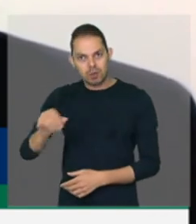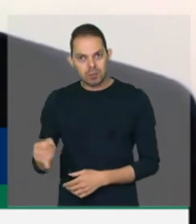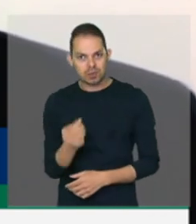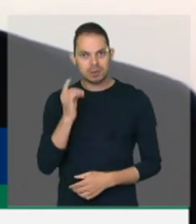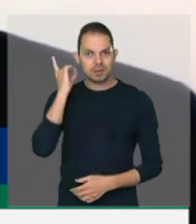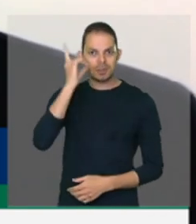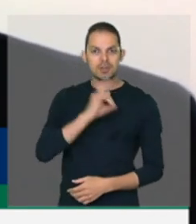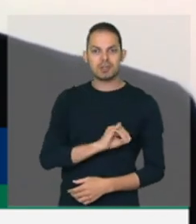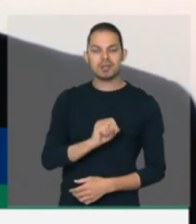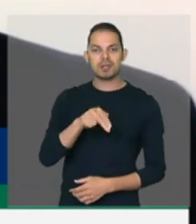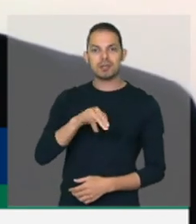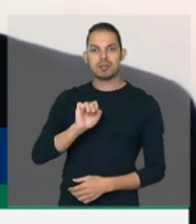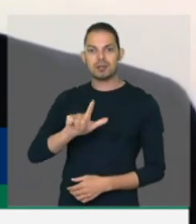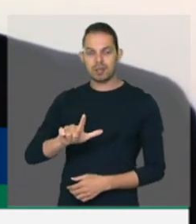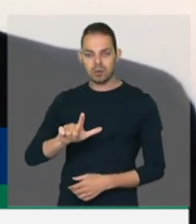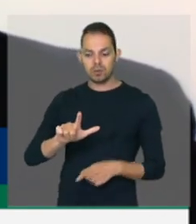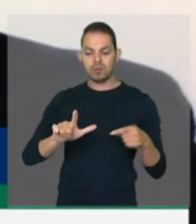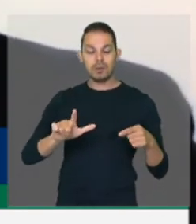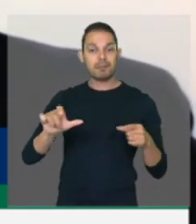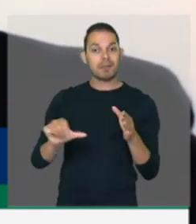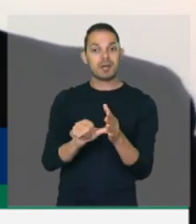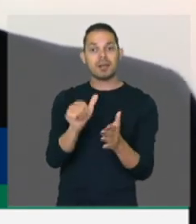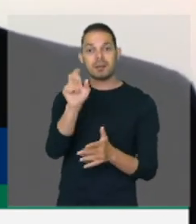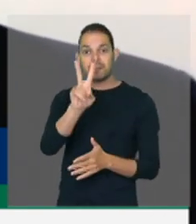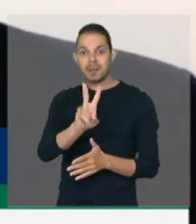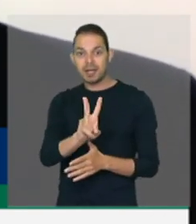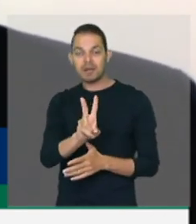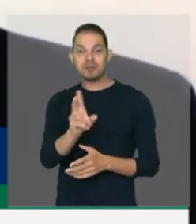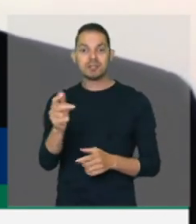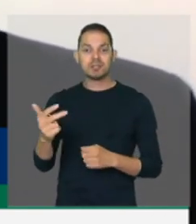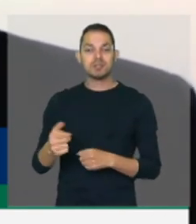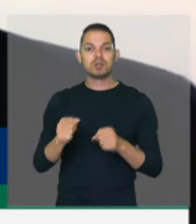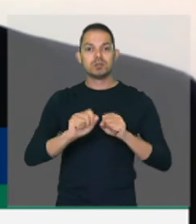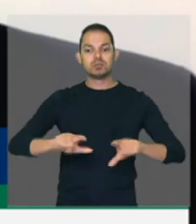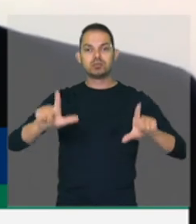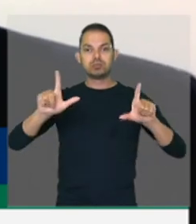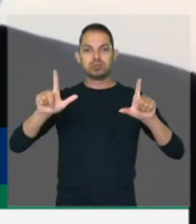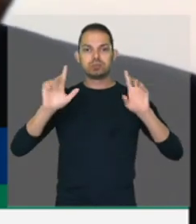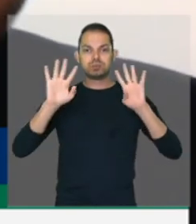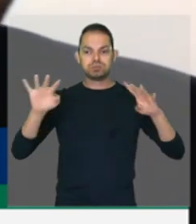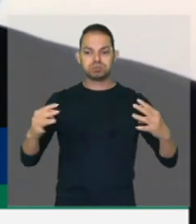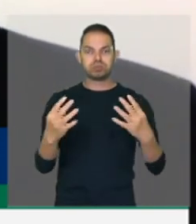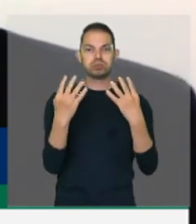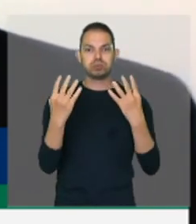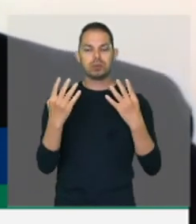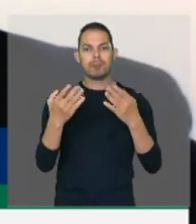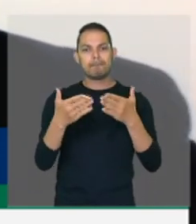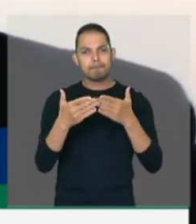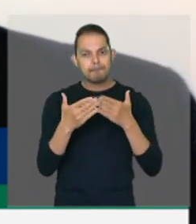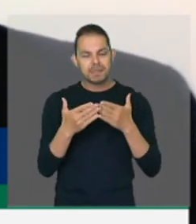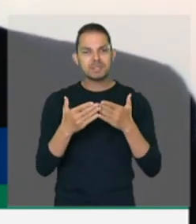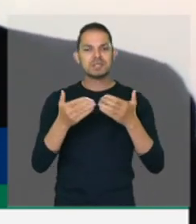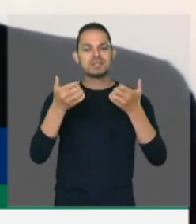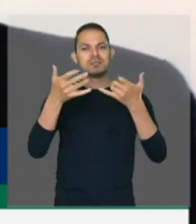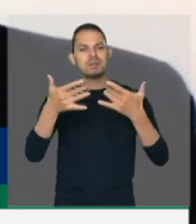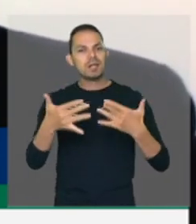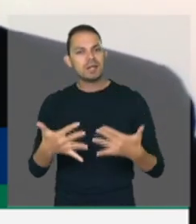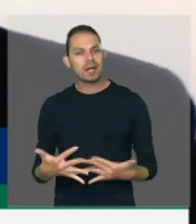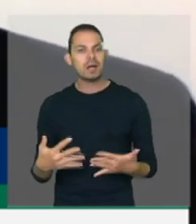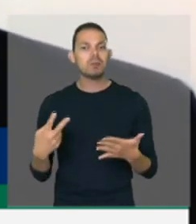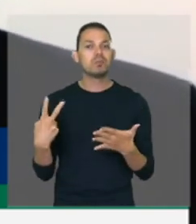deputado Daniel Silveira está tendo de poder se expressar e de pedir e de explicar os motivos pelos